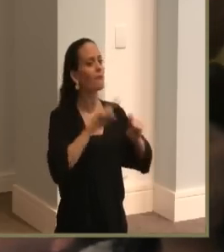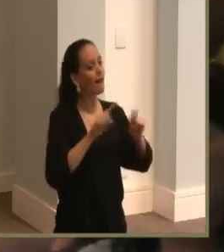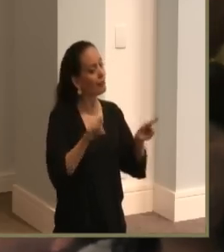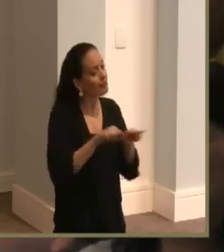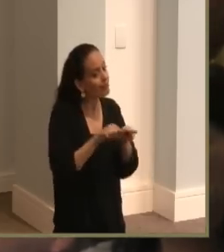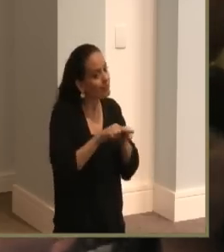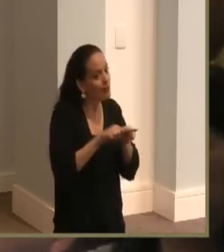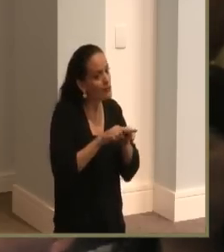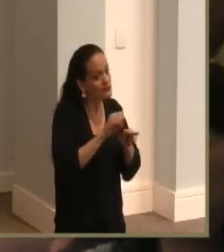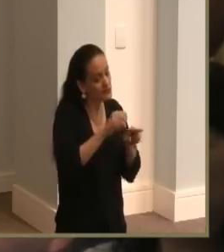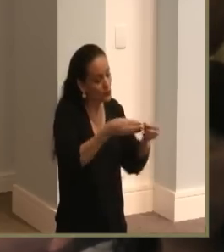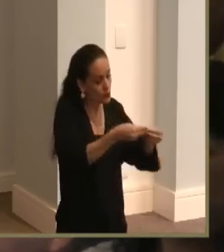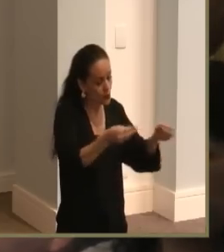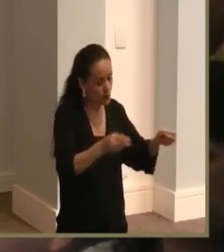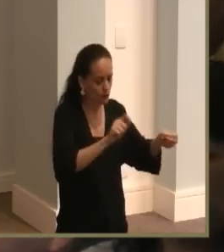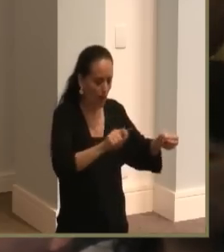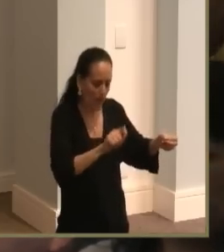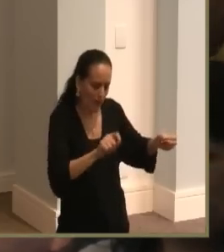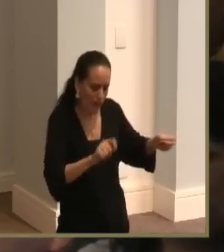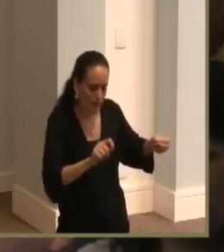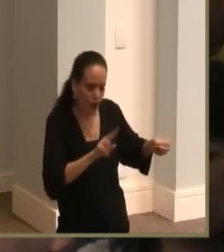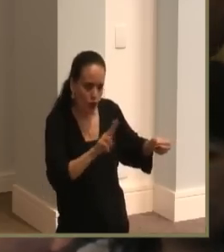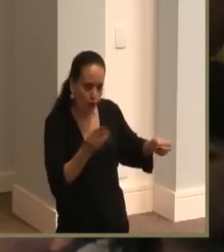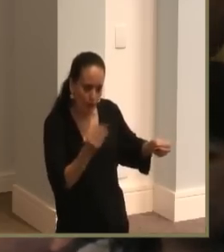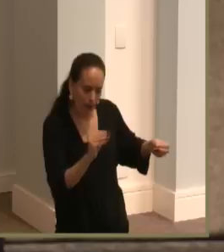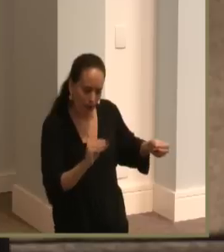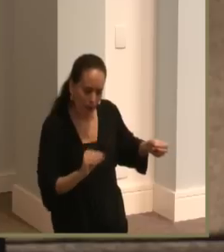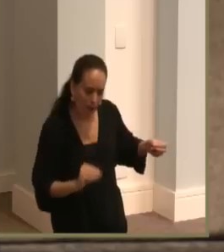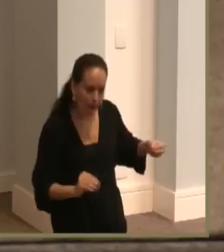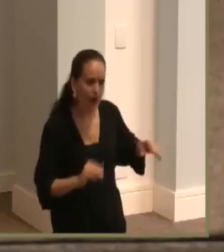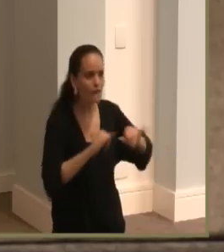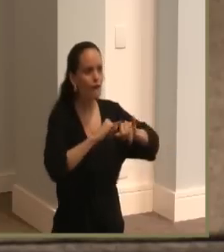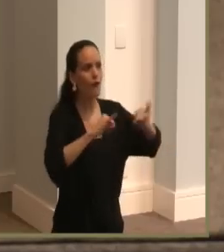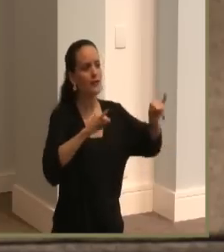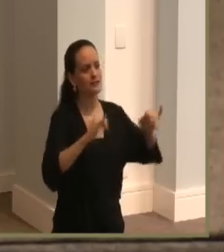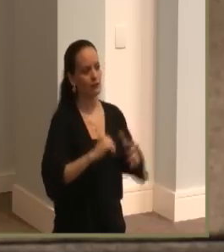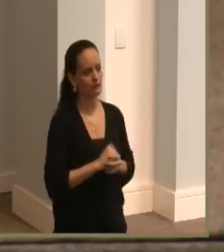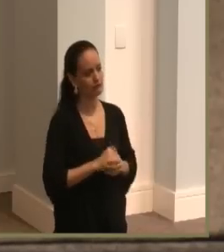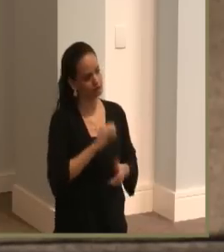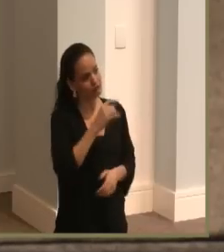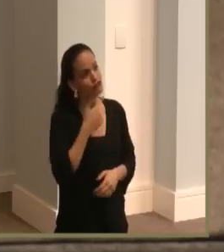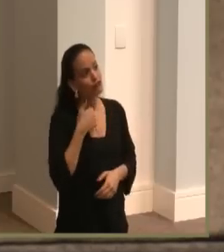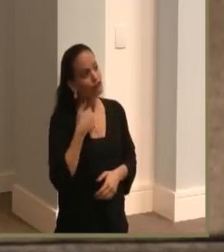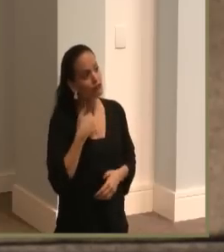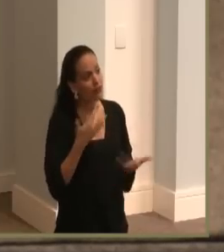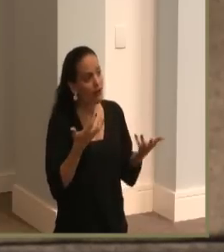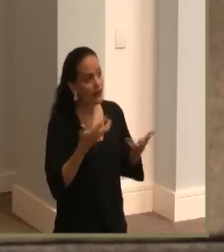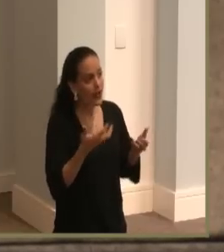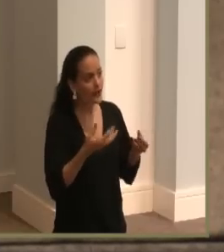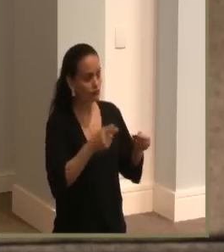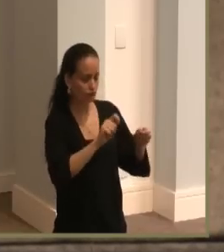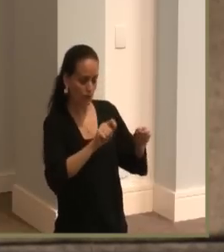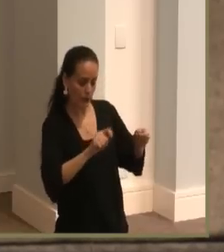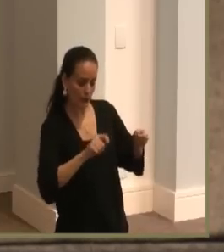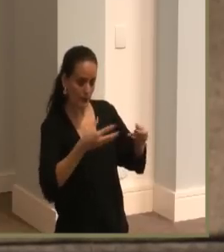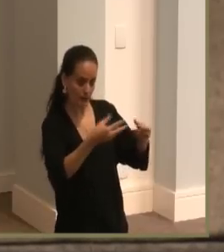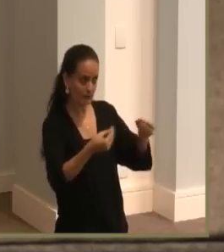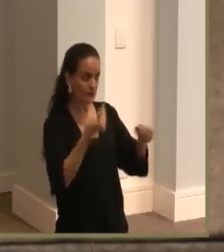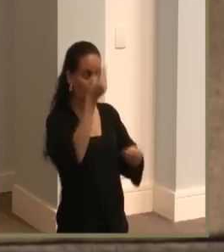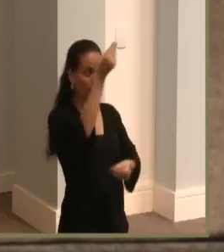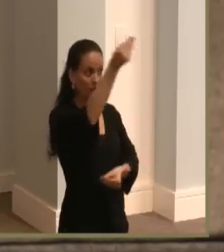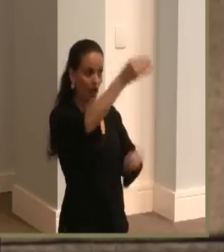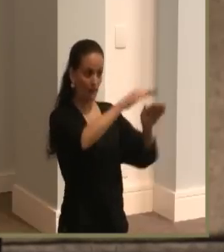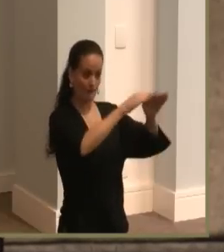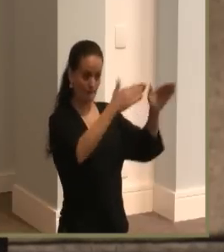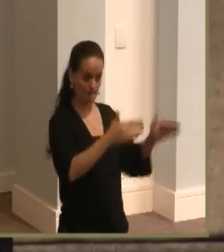podermos contactá-lo futuramente. Portanto, queremos pedir às nossas duas visitantes que preencha parte deste cartão, destaque, e ao